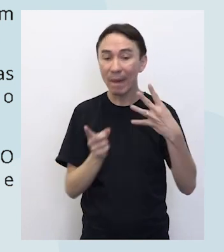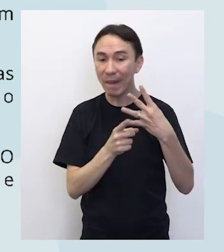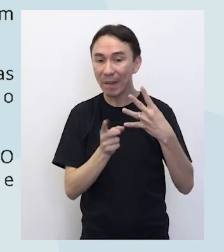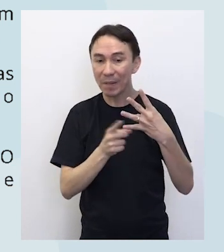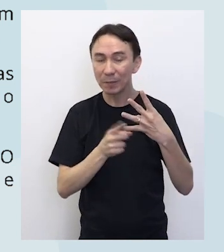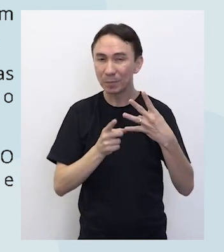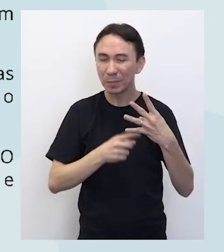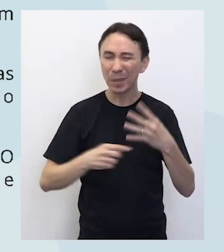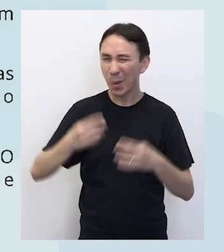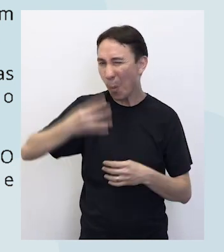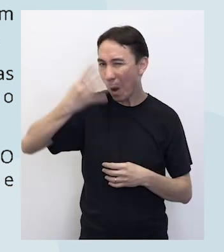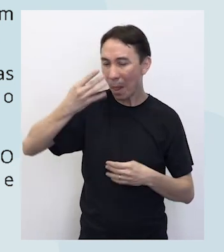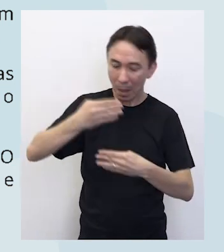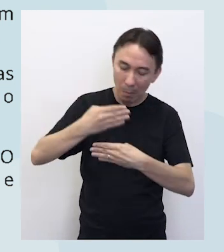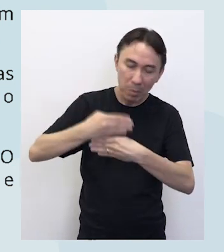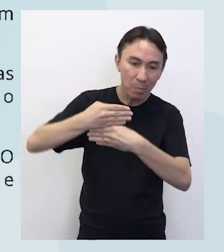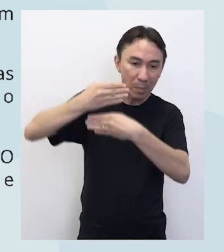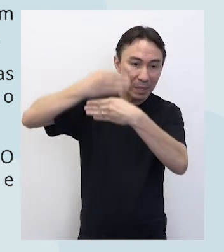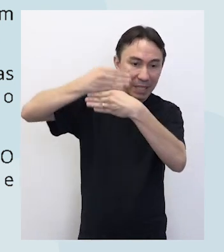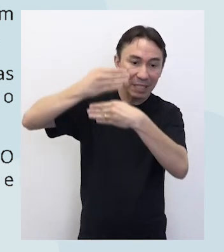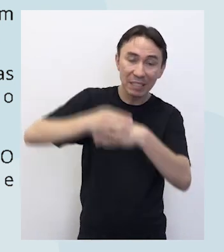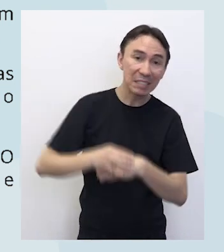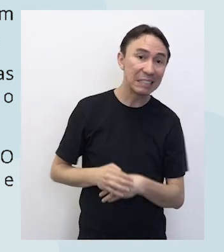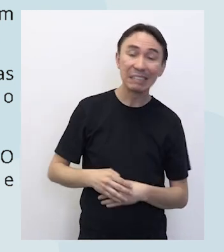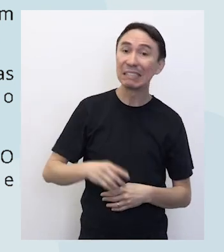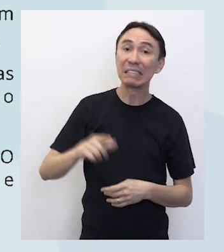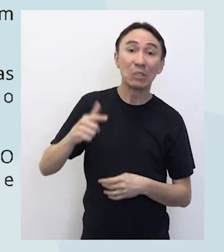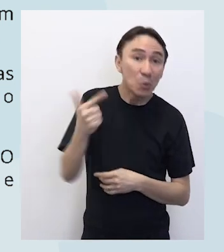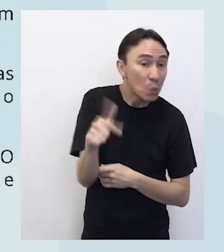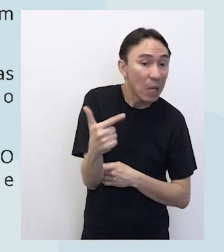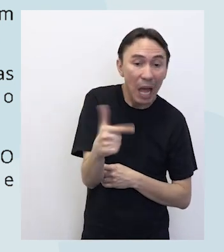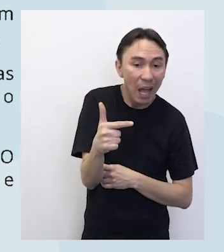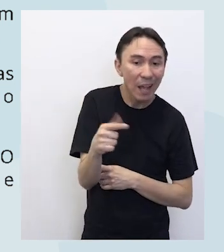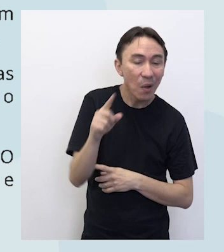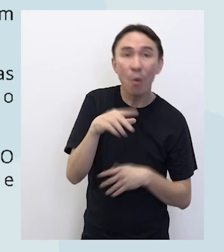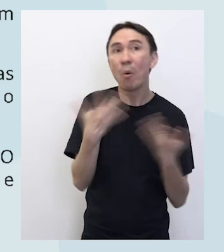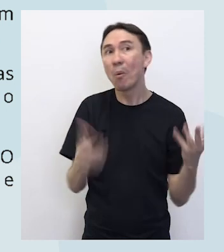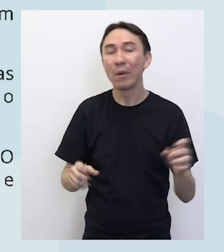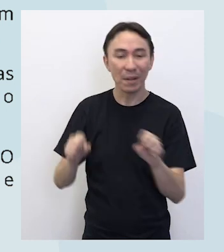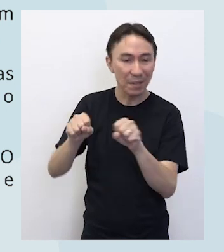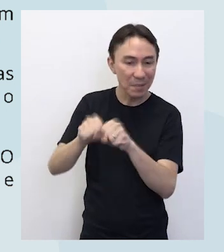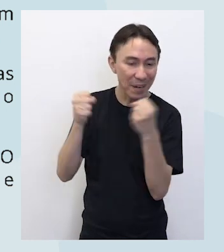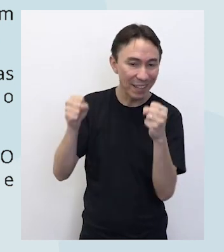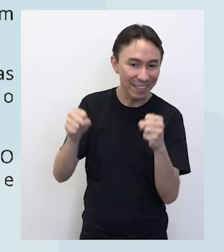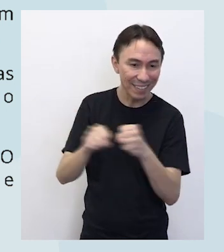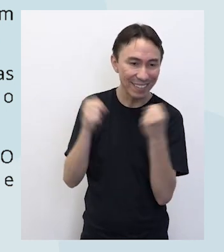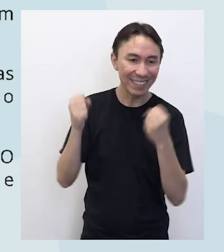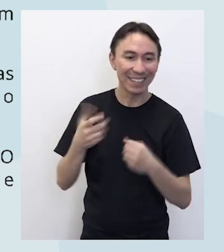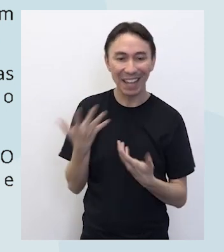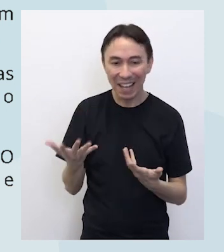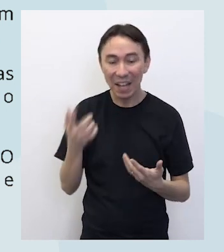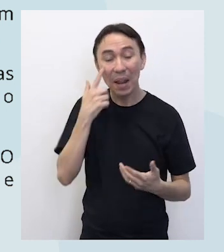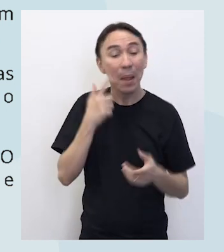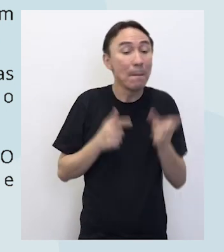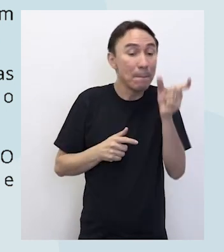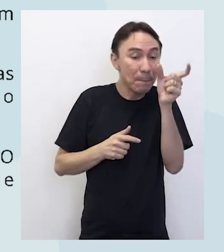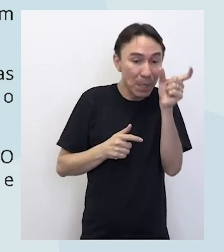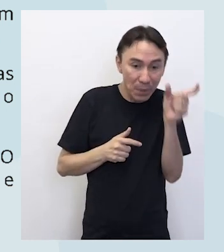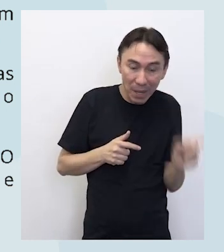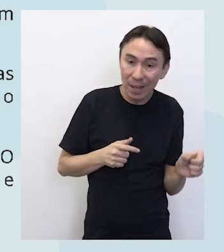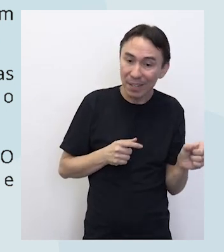quebrada, que o personagem tem a consciência de que está em algo ficcional e interage com o leitor e com o autor. Então, esse é o exemplo,